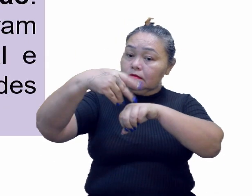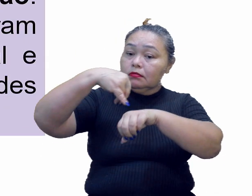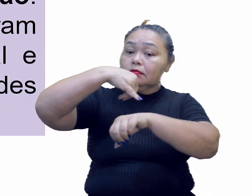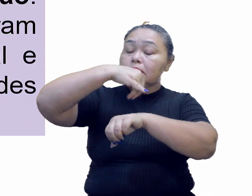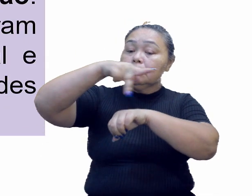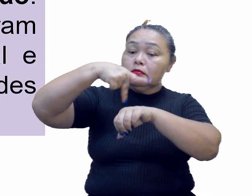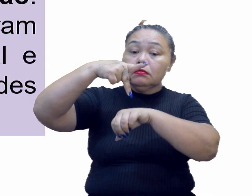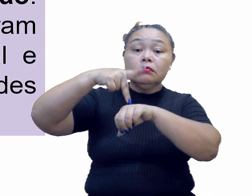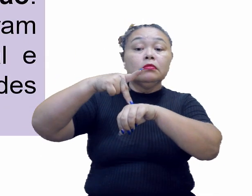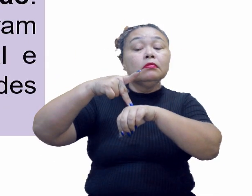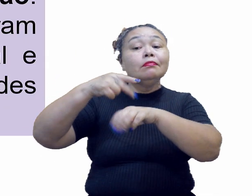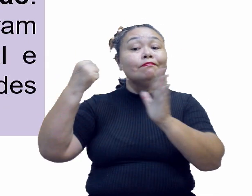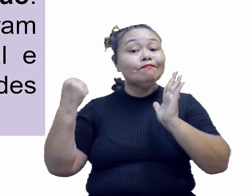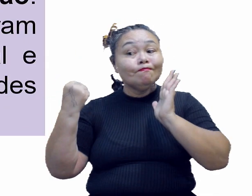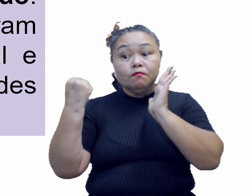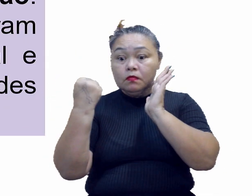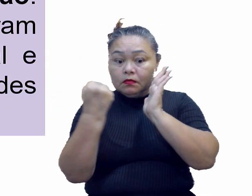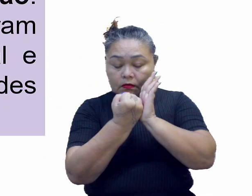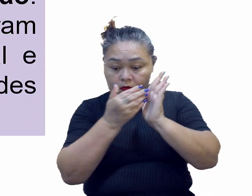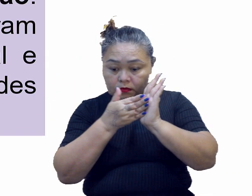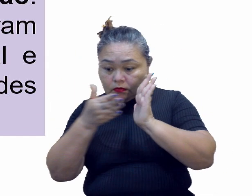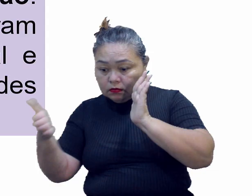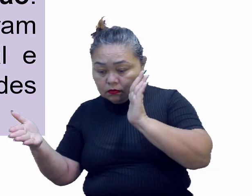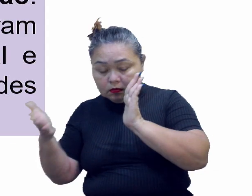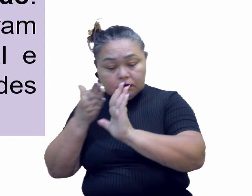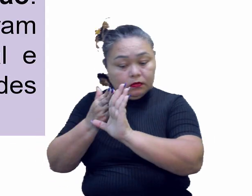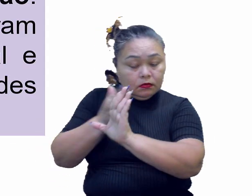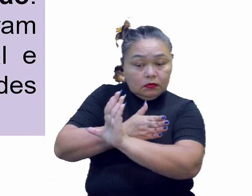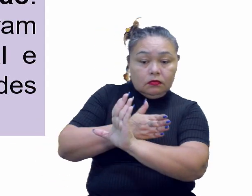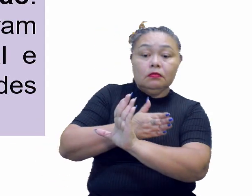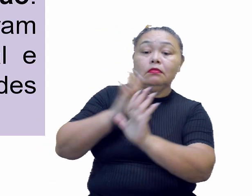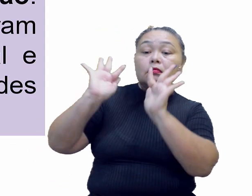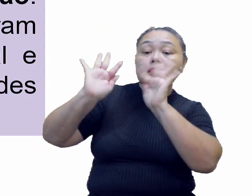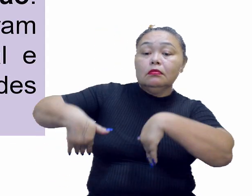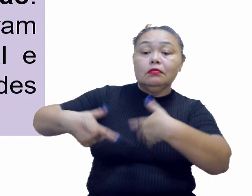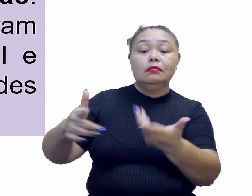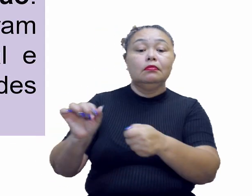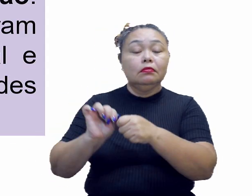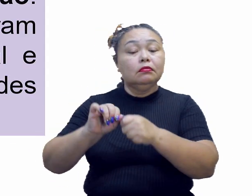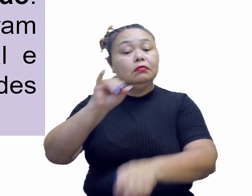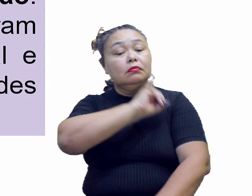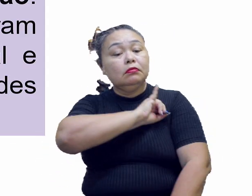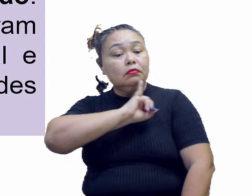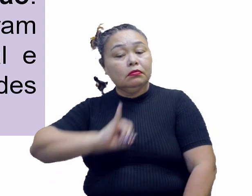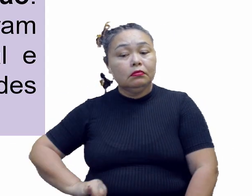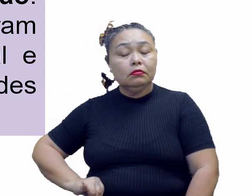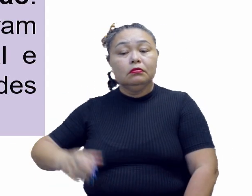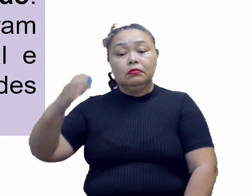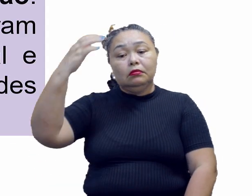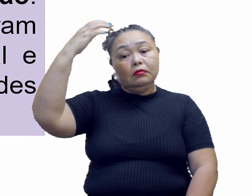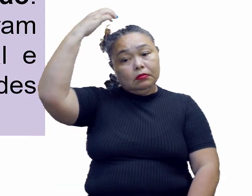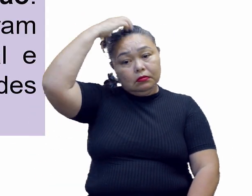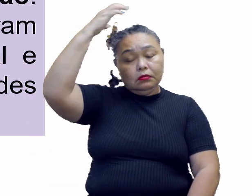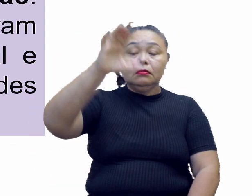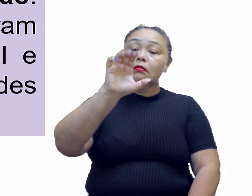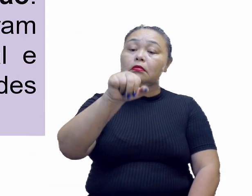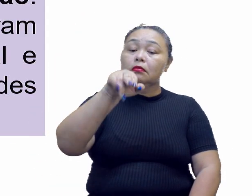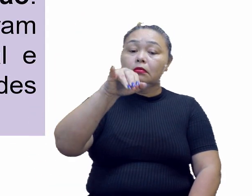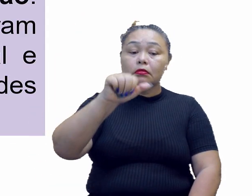e marcaram o fim da era dos grandes impérios coloniais. Aí acaba os grandes impérios